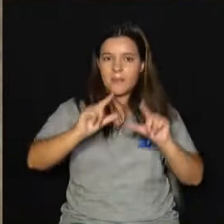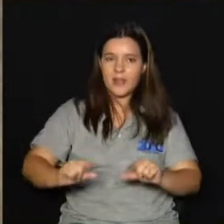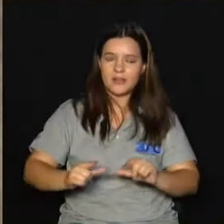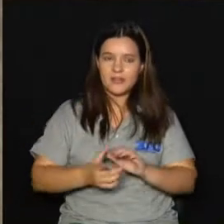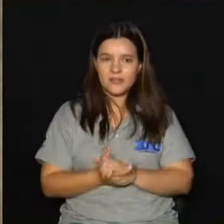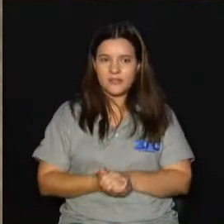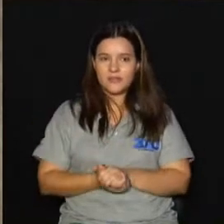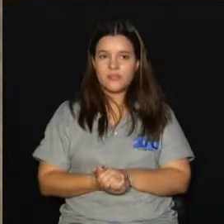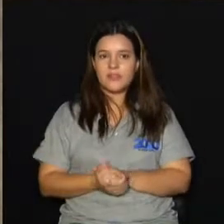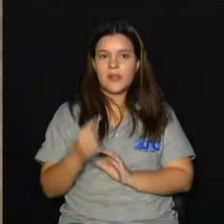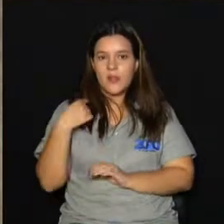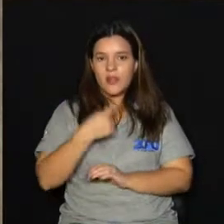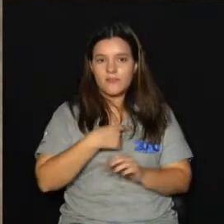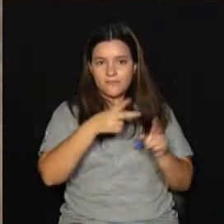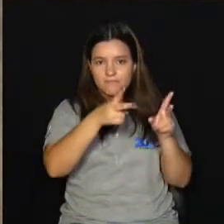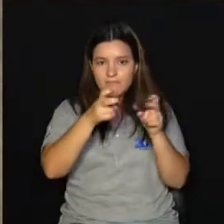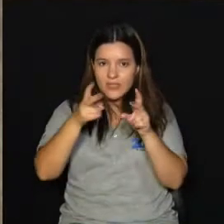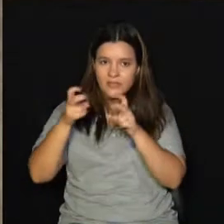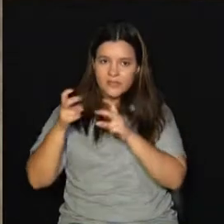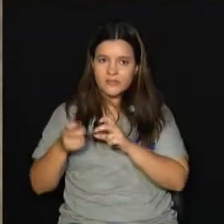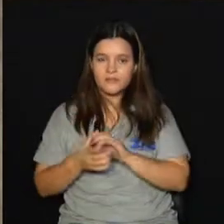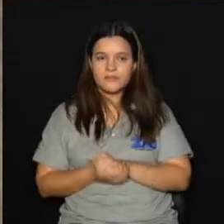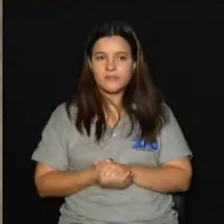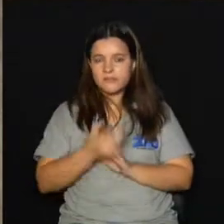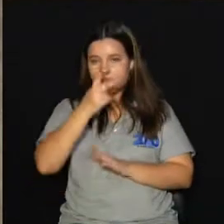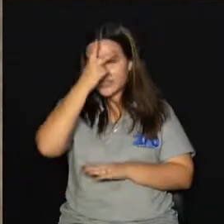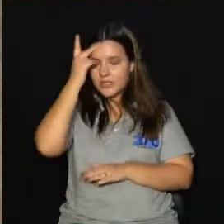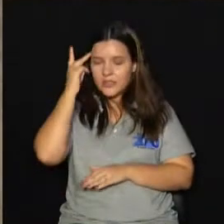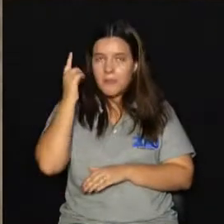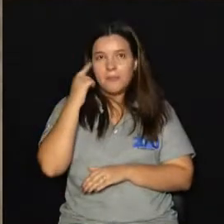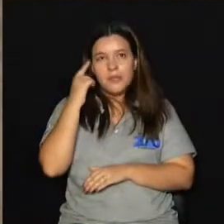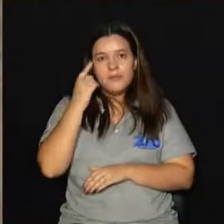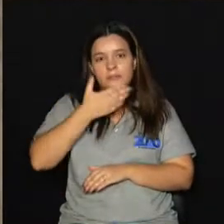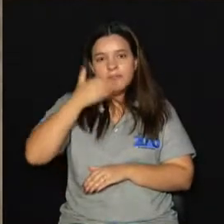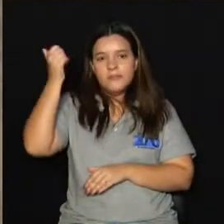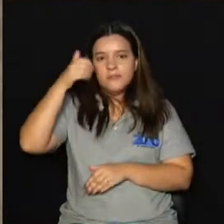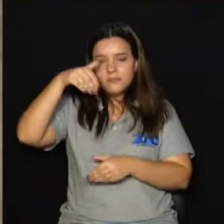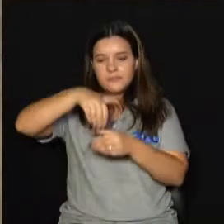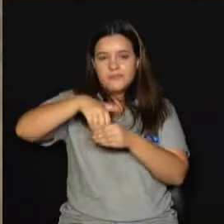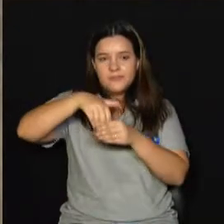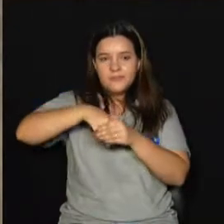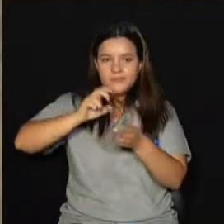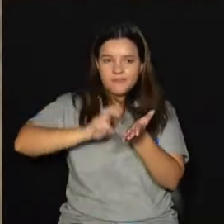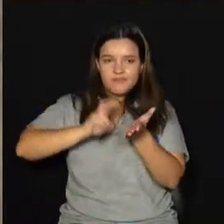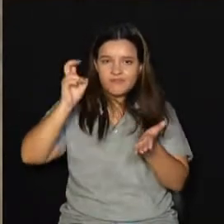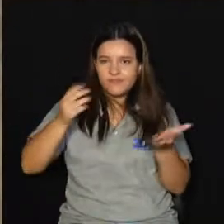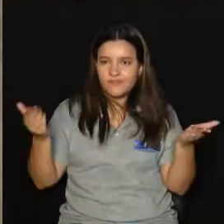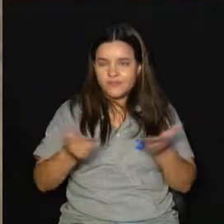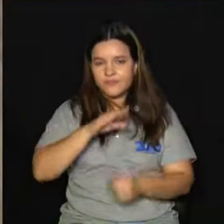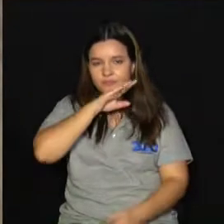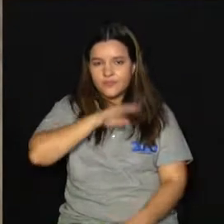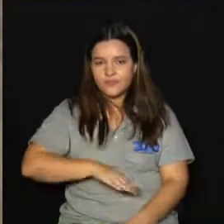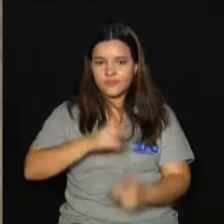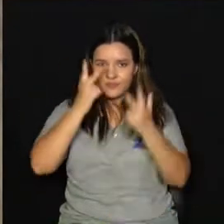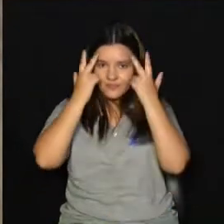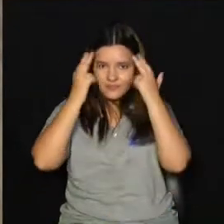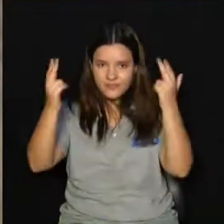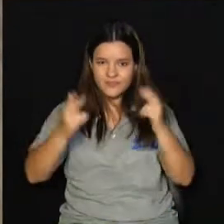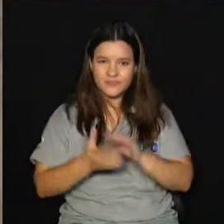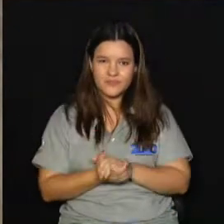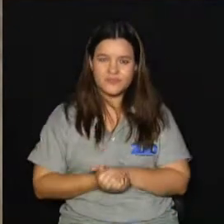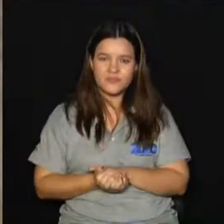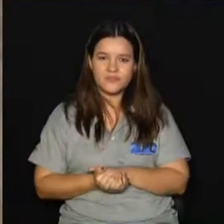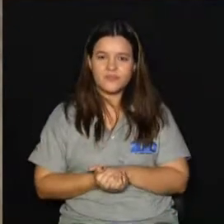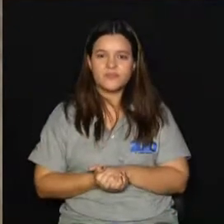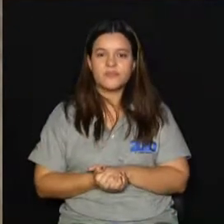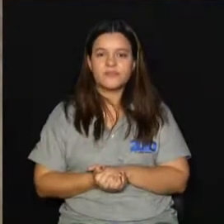Pelo que a gente está percebendo aí, acho que as pessoas optaram por votar pela manhã, porque agora à tarde está bem tranquilo aí no colégio.